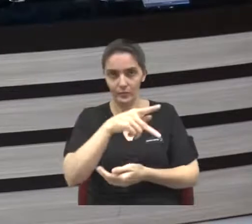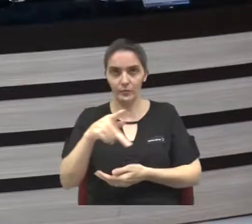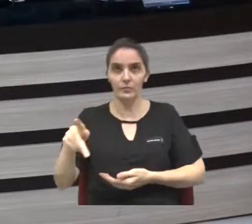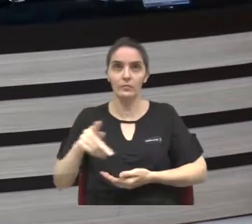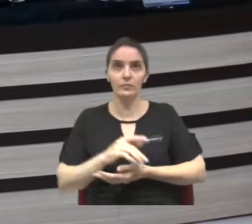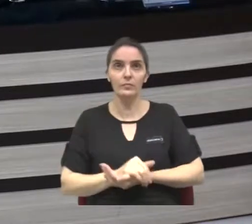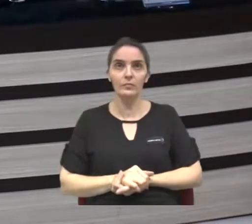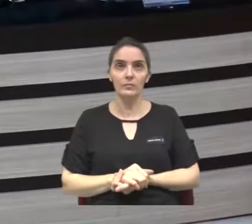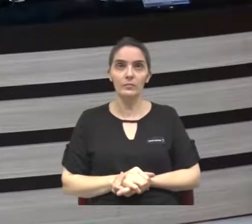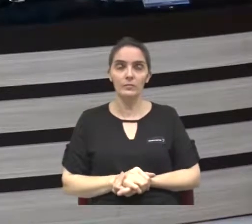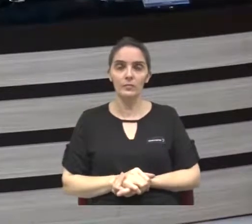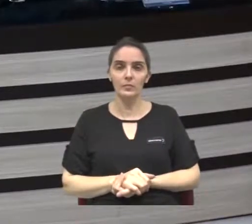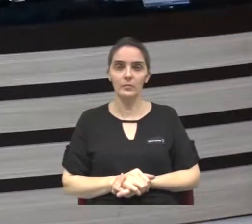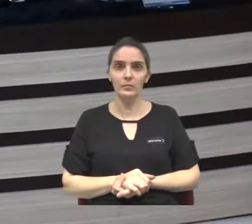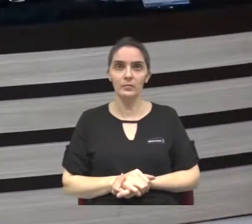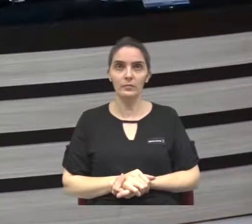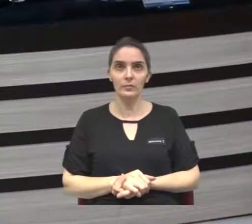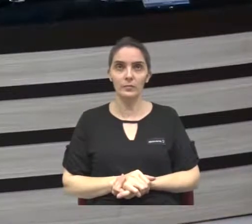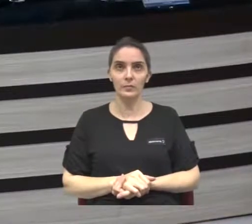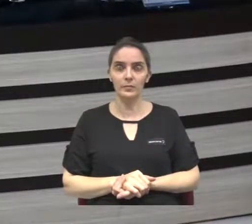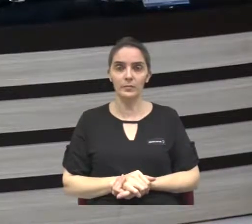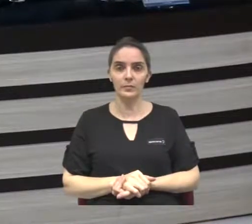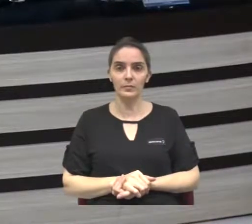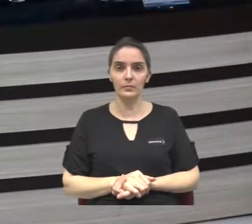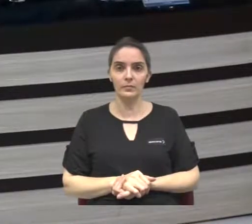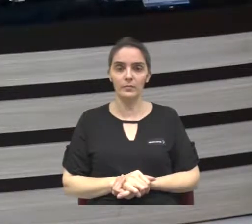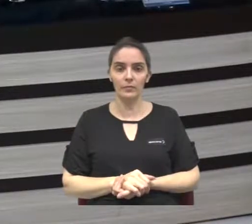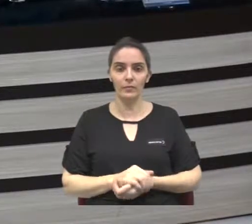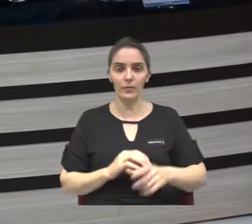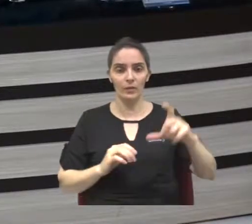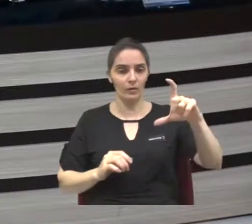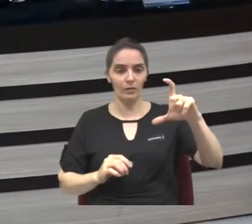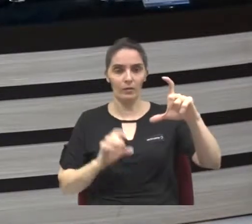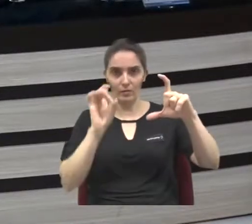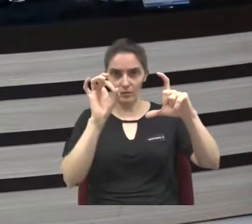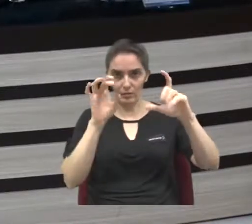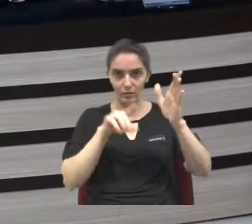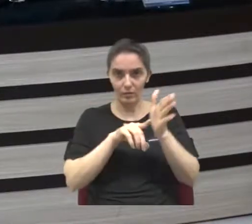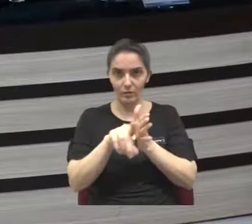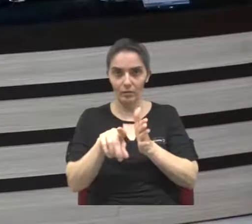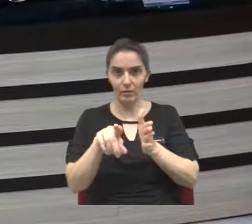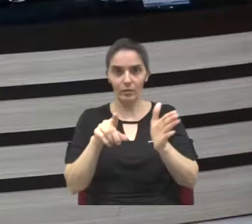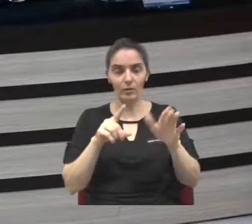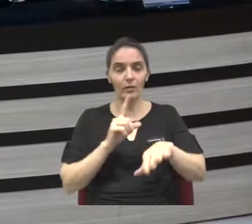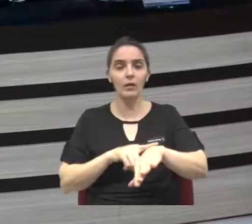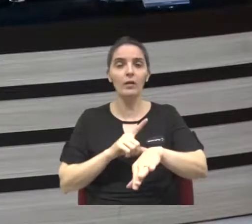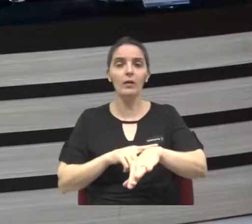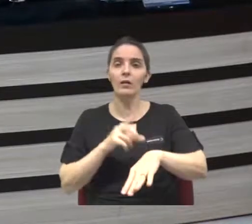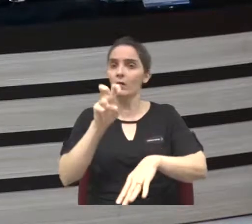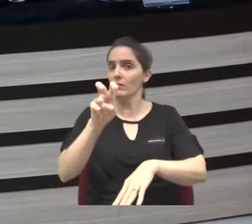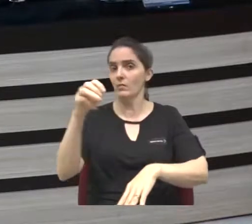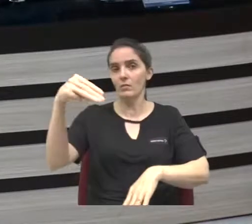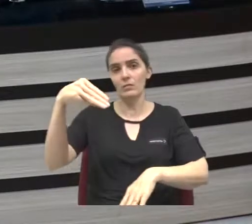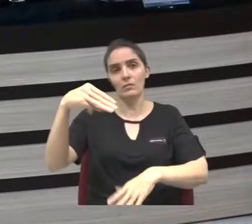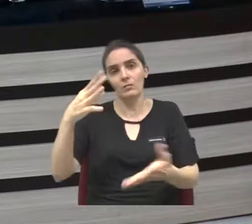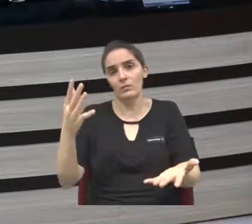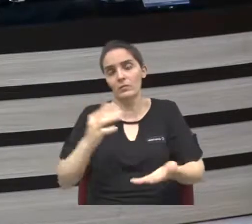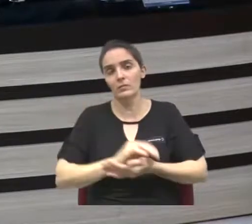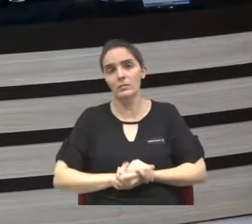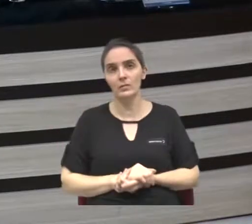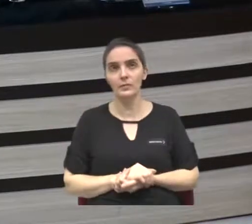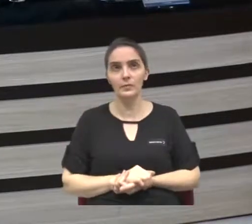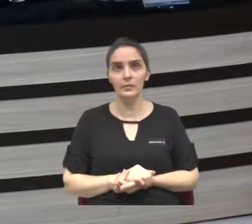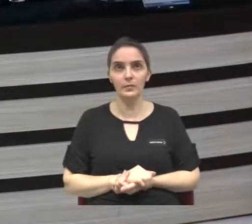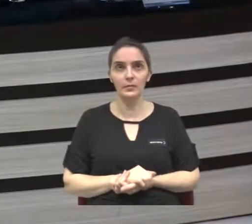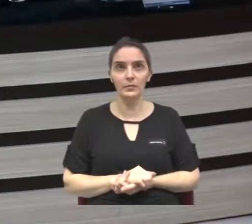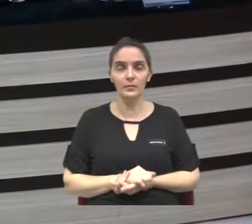Mas não é um trecho do tamanho, é uma pergunta. O tempo regimental da questão de ordem é cinco minutos, presidente. Eu estou seguindo o